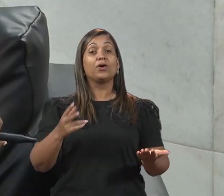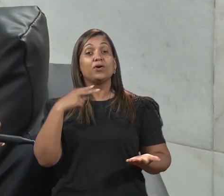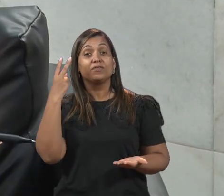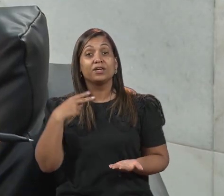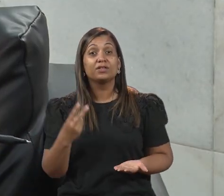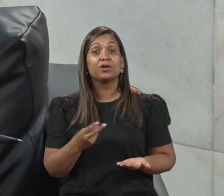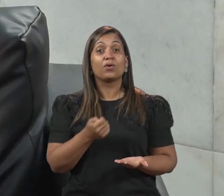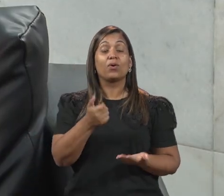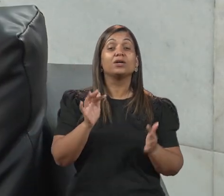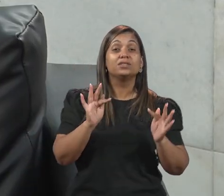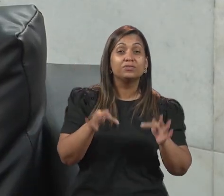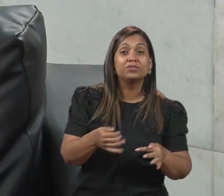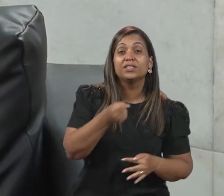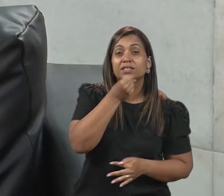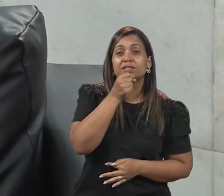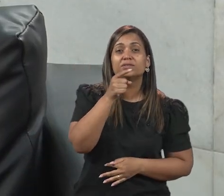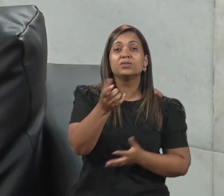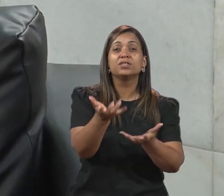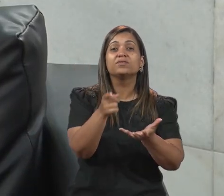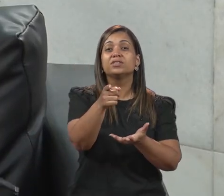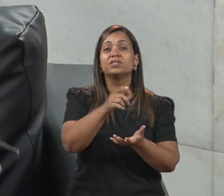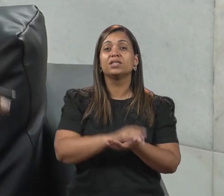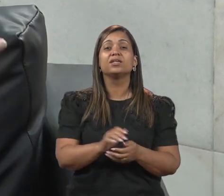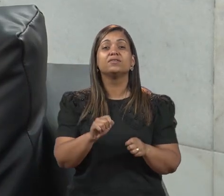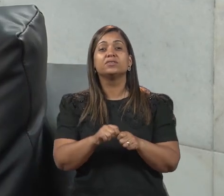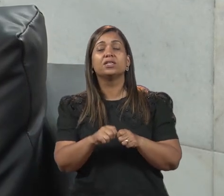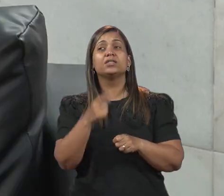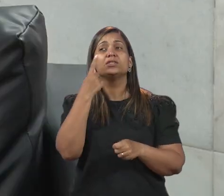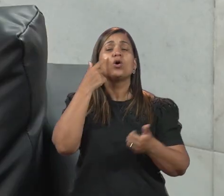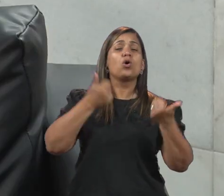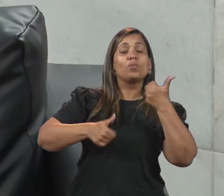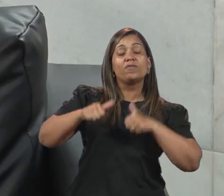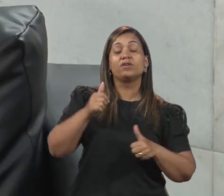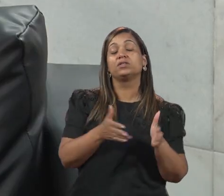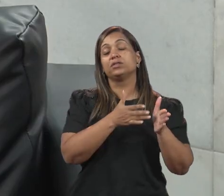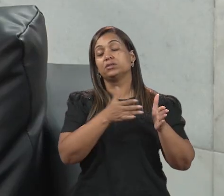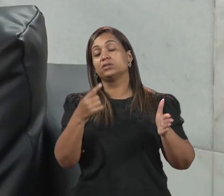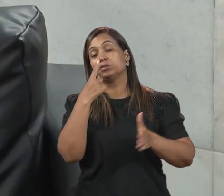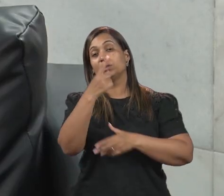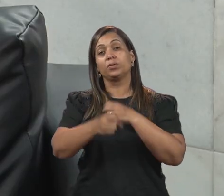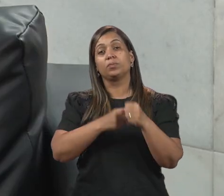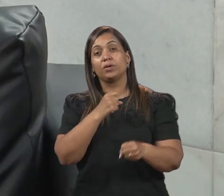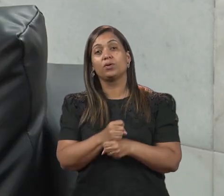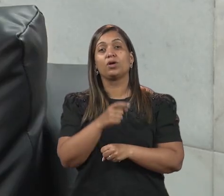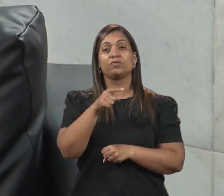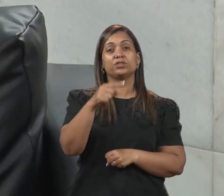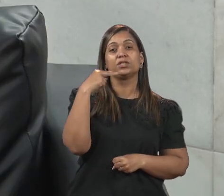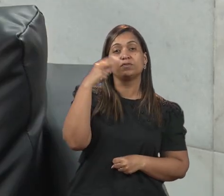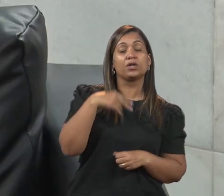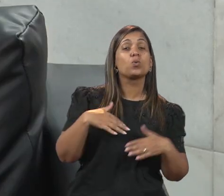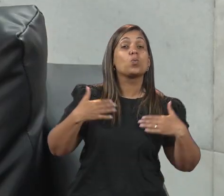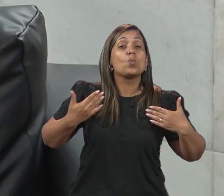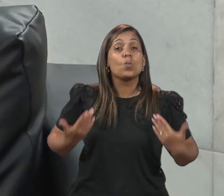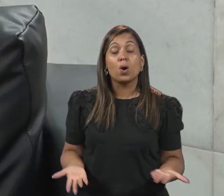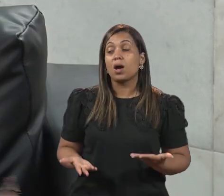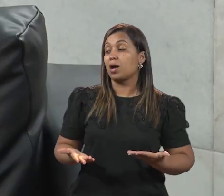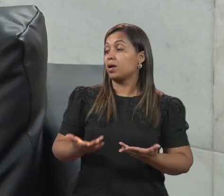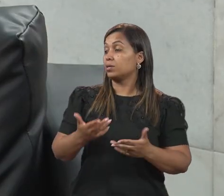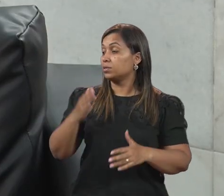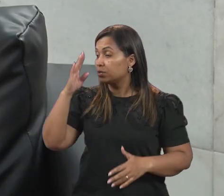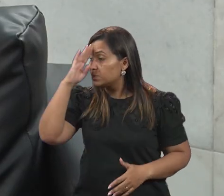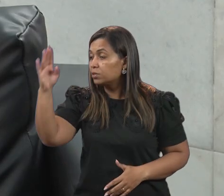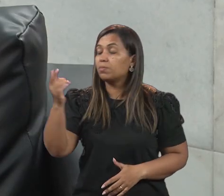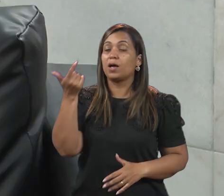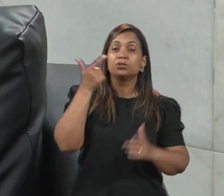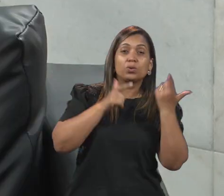da nossa entrevista e eu queria que o senhor fizesse uma avaliação desse primeiro ano de mandato, quais foram as principais